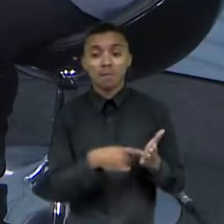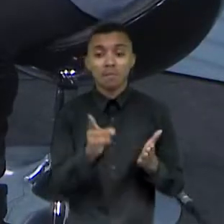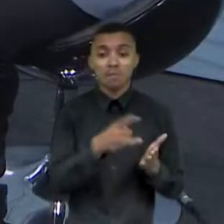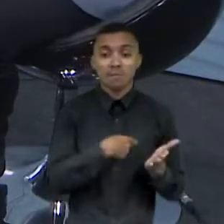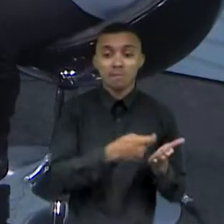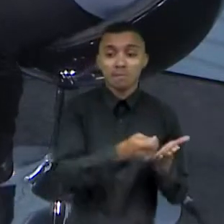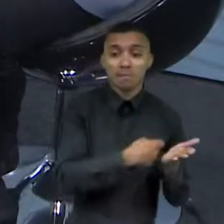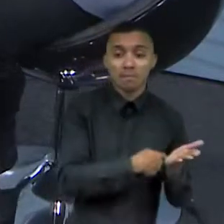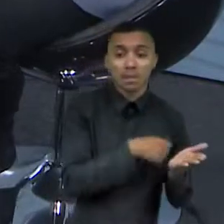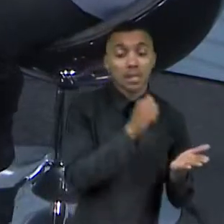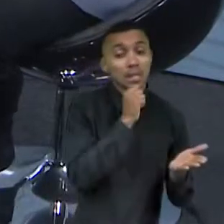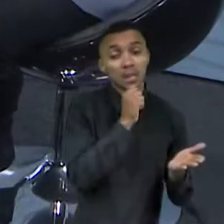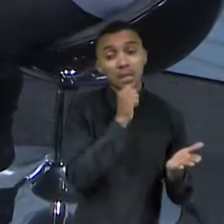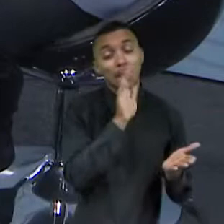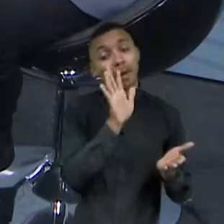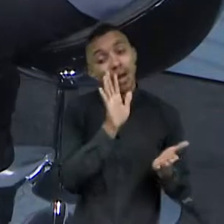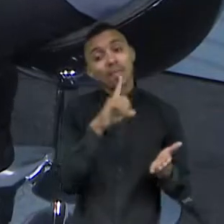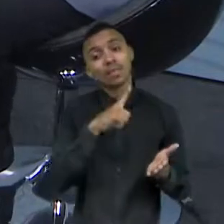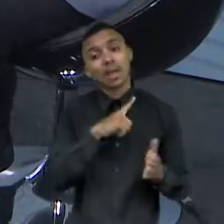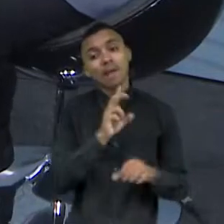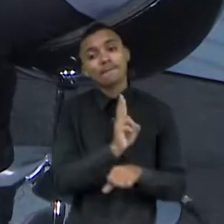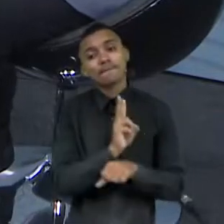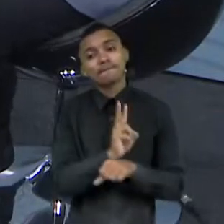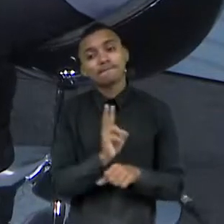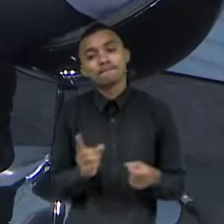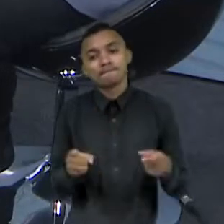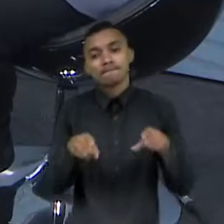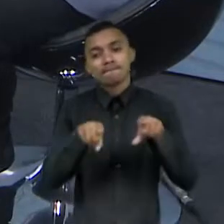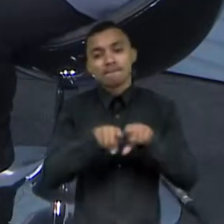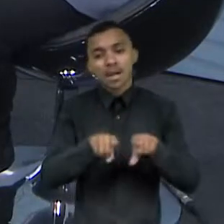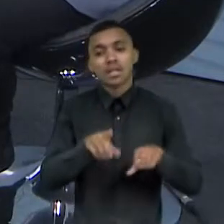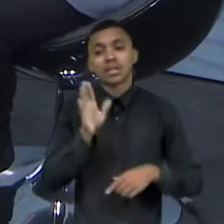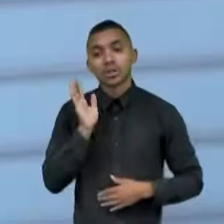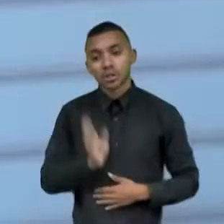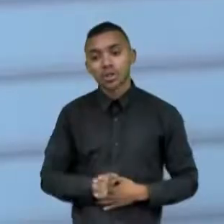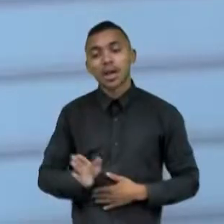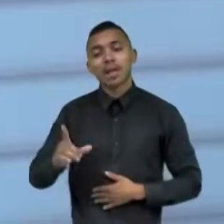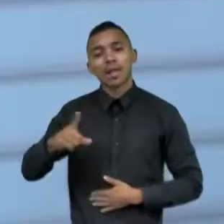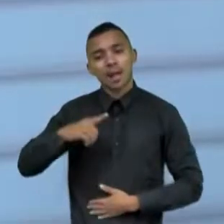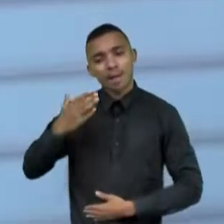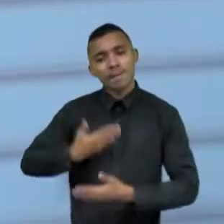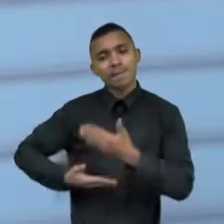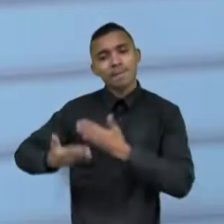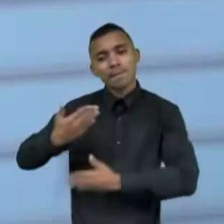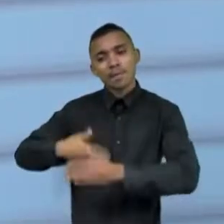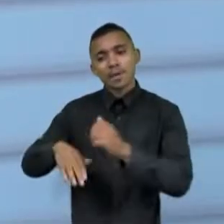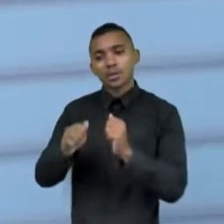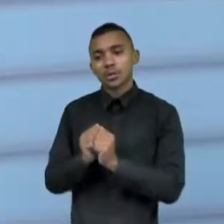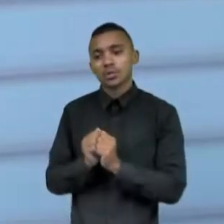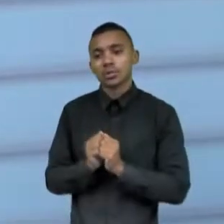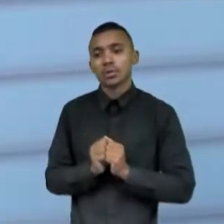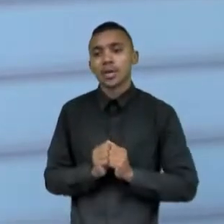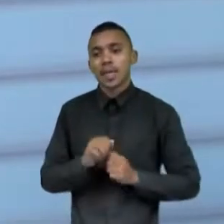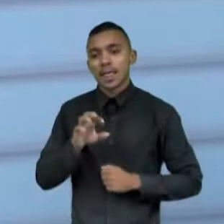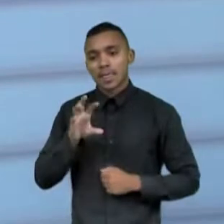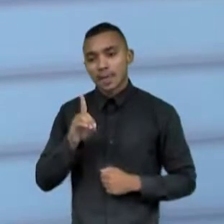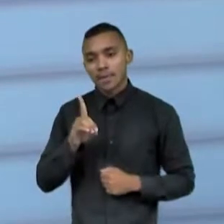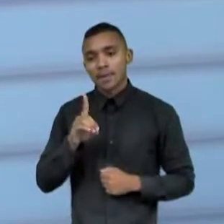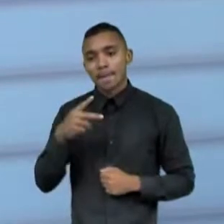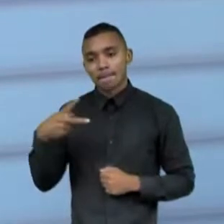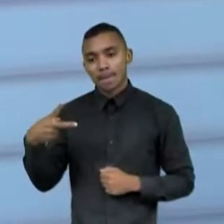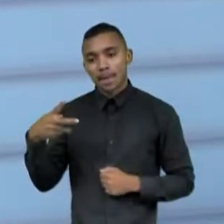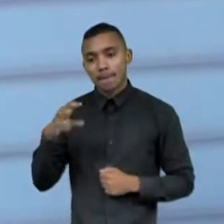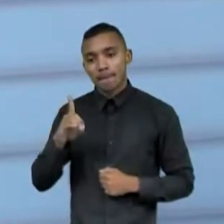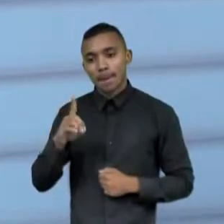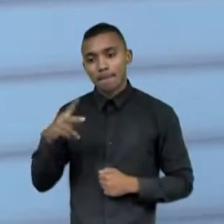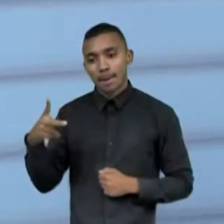uma parceria entre... Temos um canal de diálogo muito aberto com a Defensoria Pública, né? Temos respostas